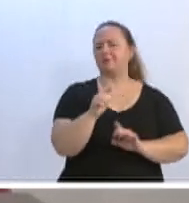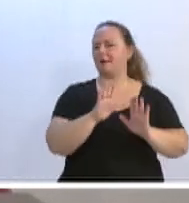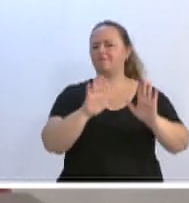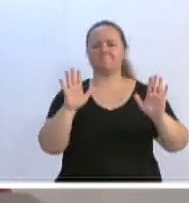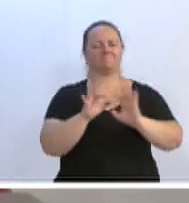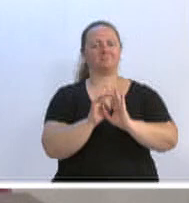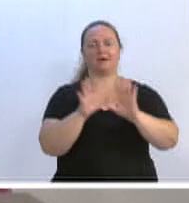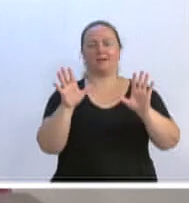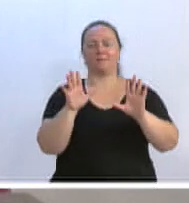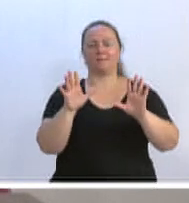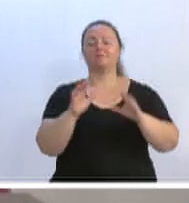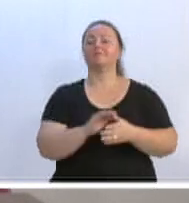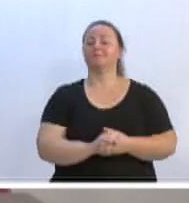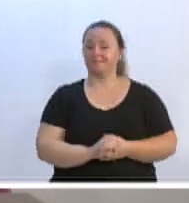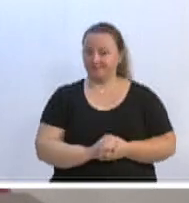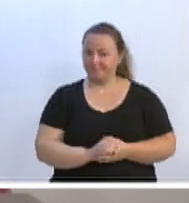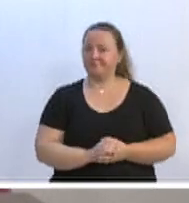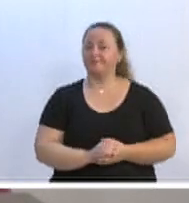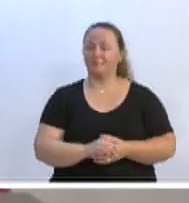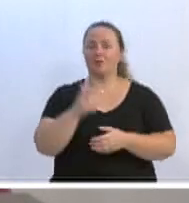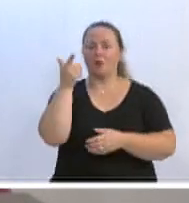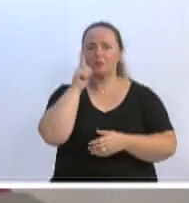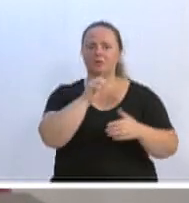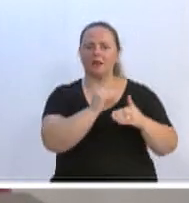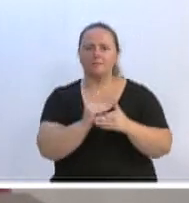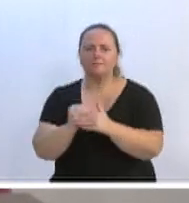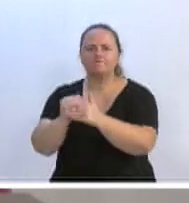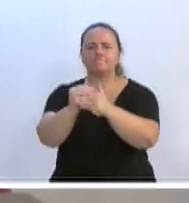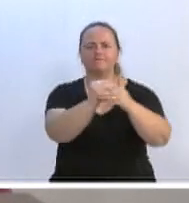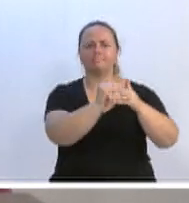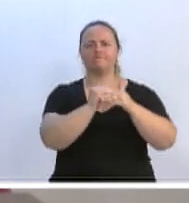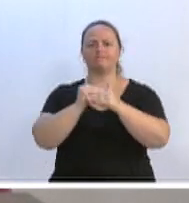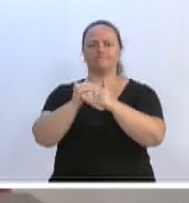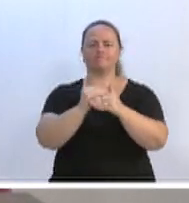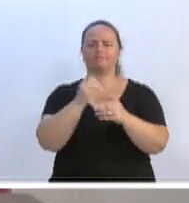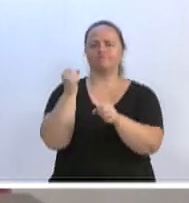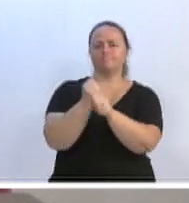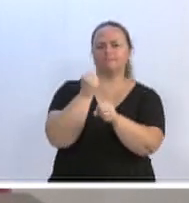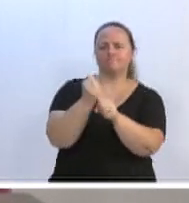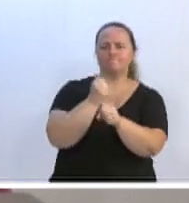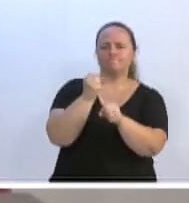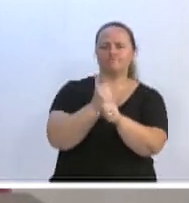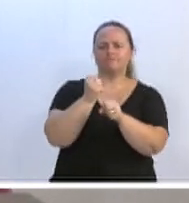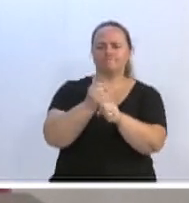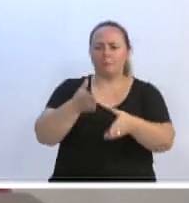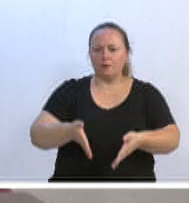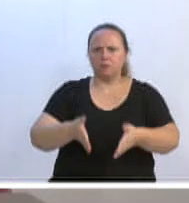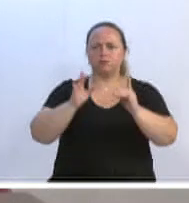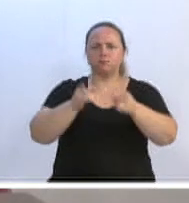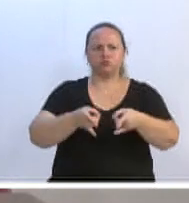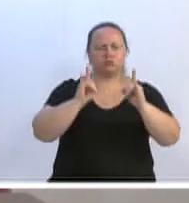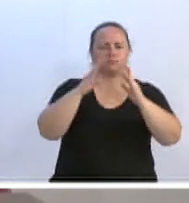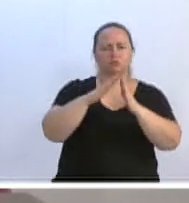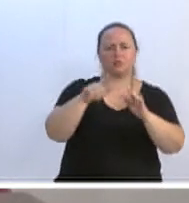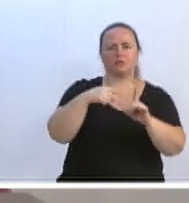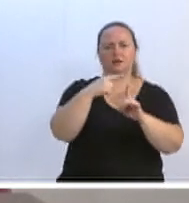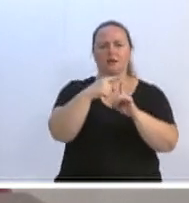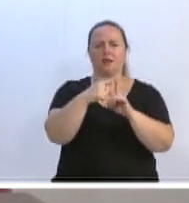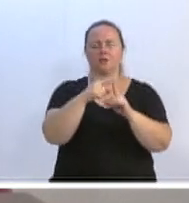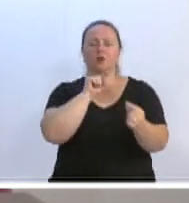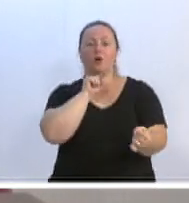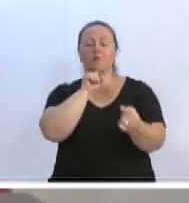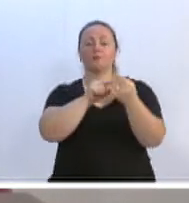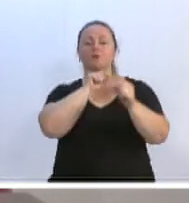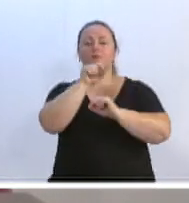Padronizamos, com isso, a construção dos nossos templos, objetivando um menor custo